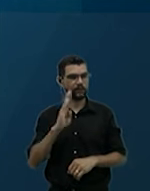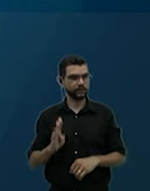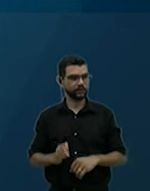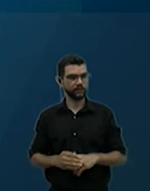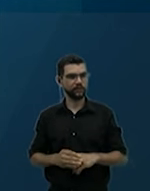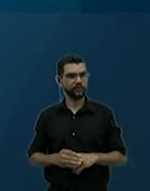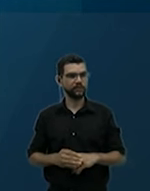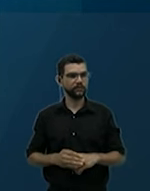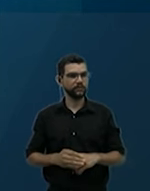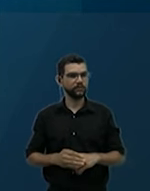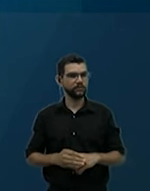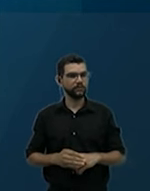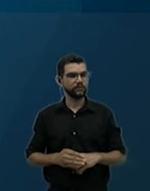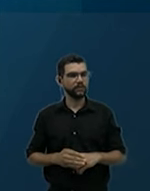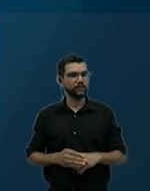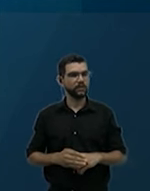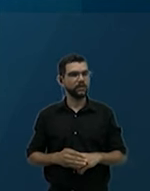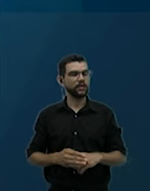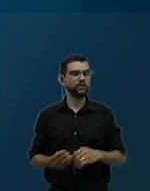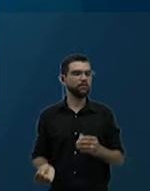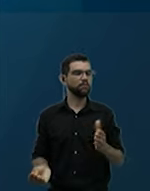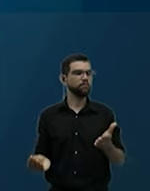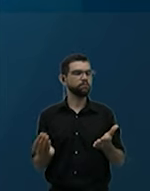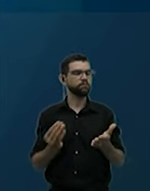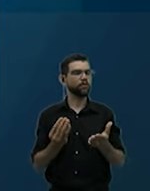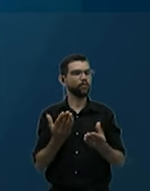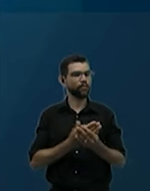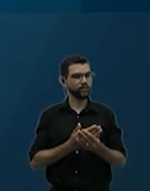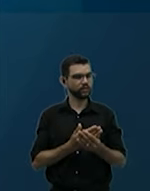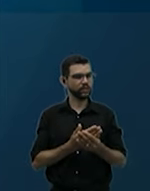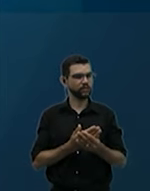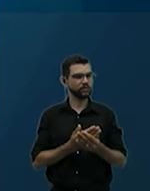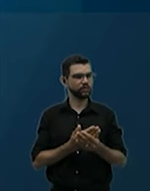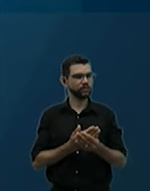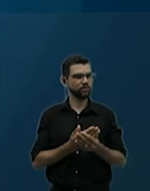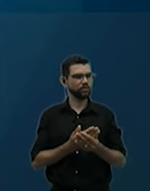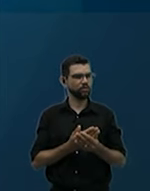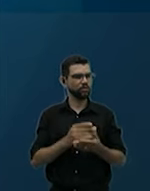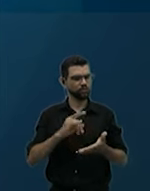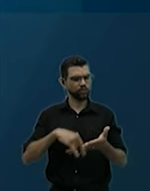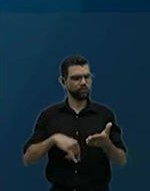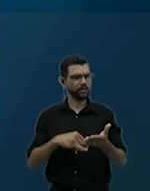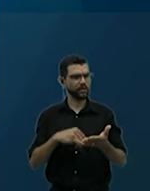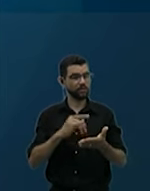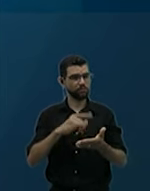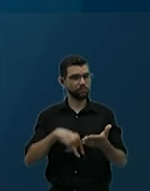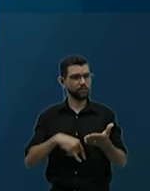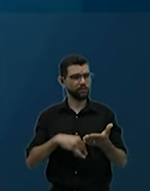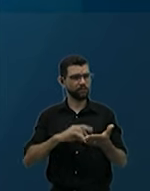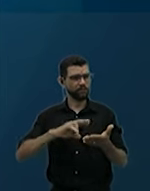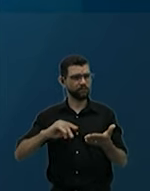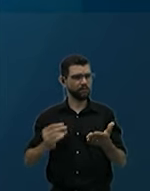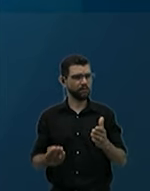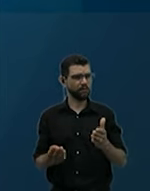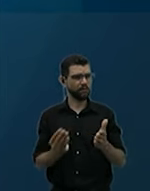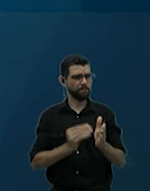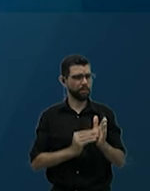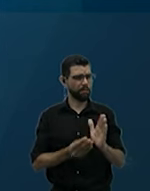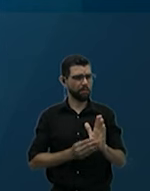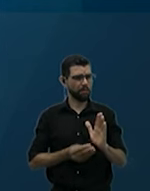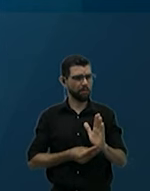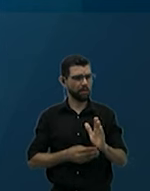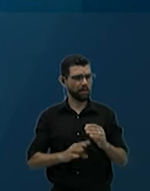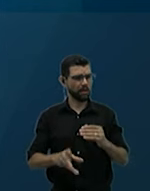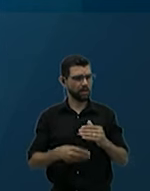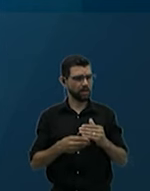seu processo, ou porque, entre os não ditos, e aqui é importante esclarecer, porque parece que existe uma entrelinha